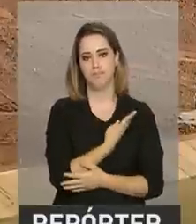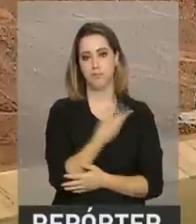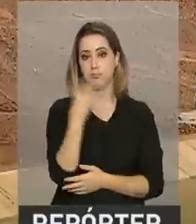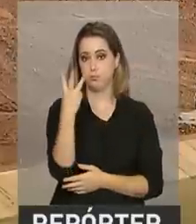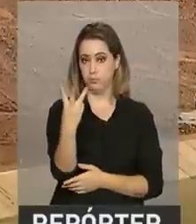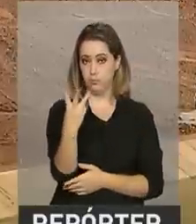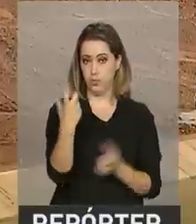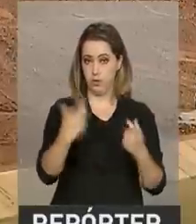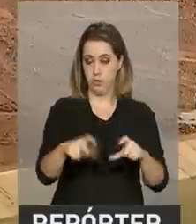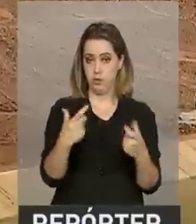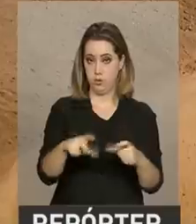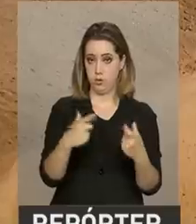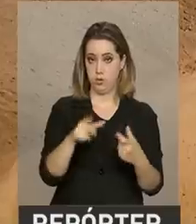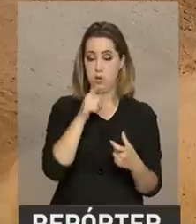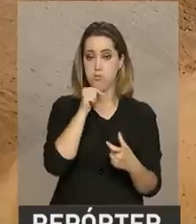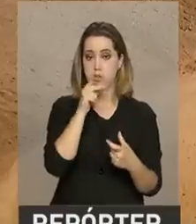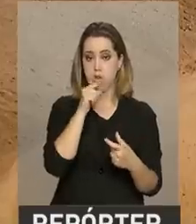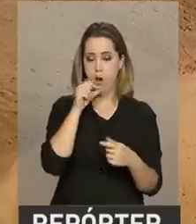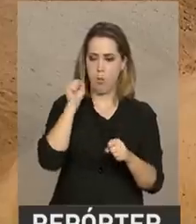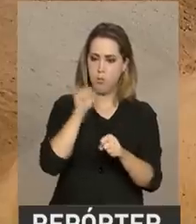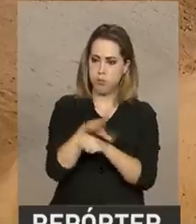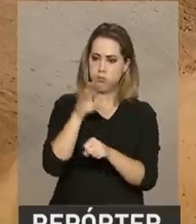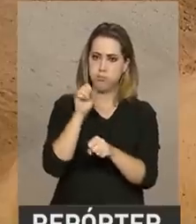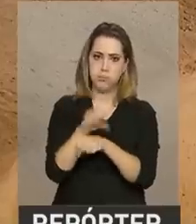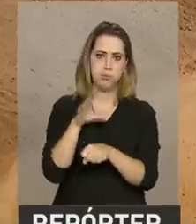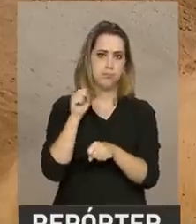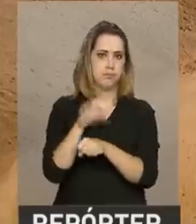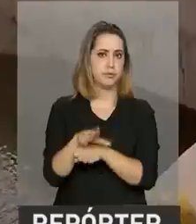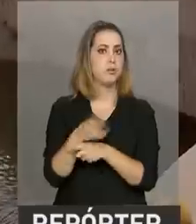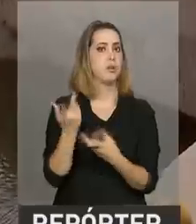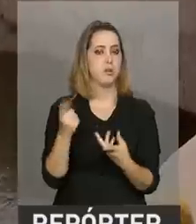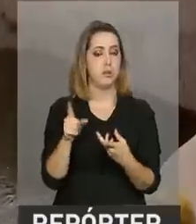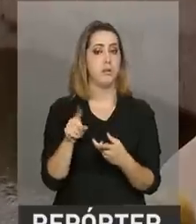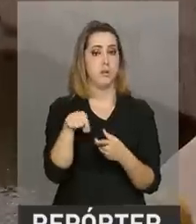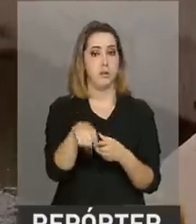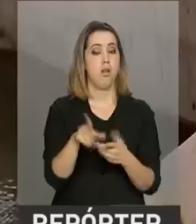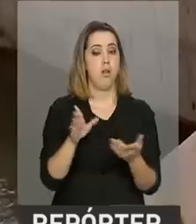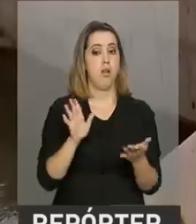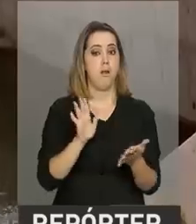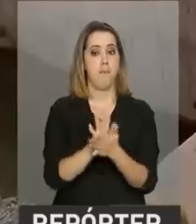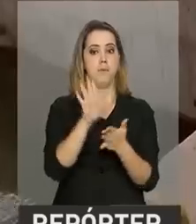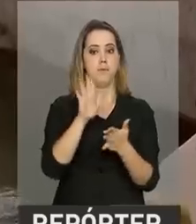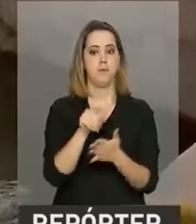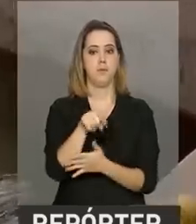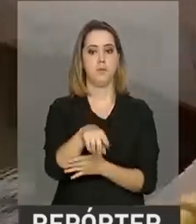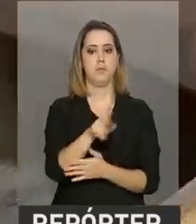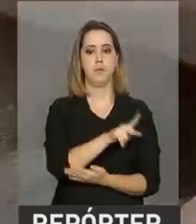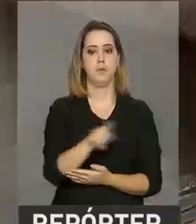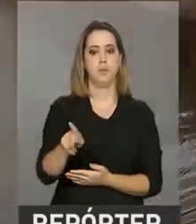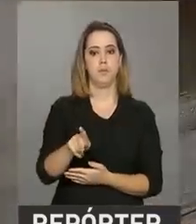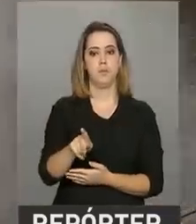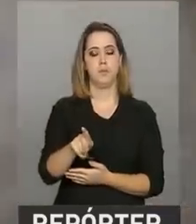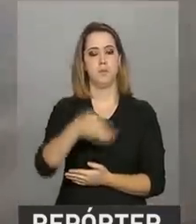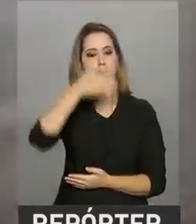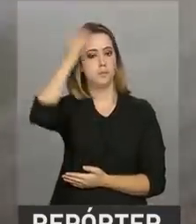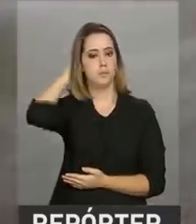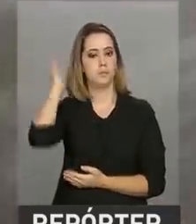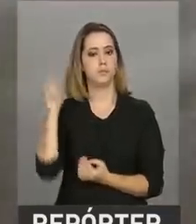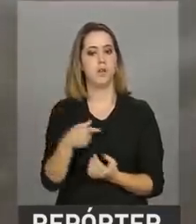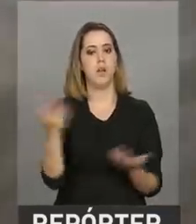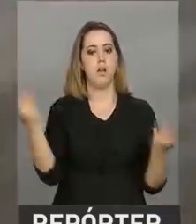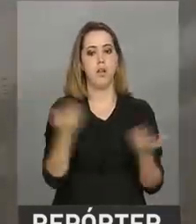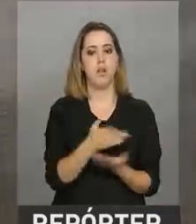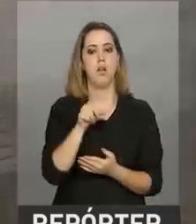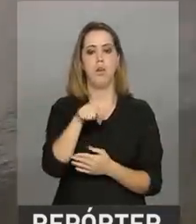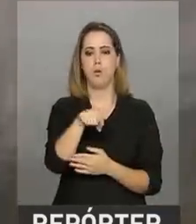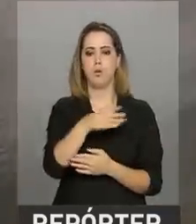de bombeamento do eixo leste do projeto de integração do Rio São Francisco foi acionada pelo presidente Michel Temer. Agora, a água do